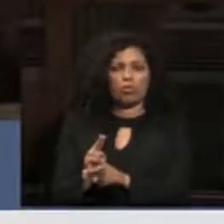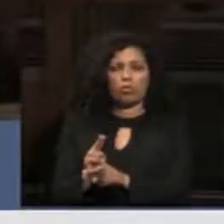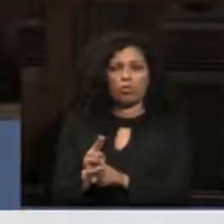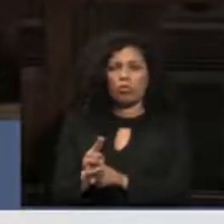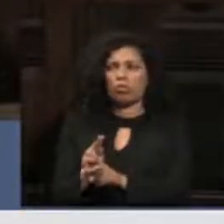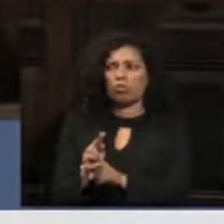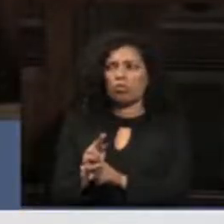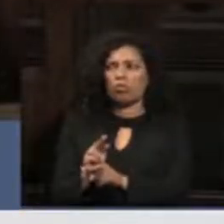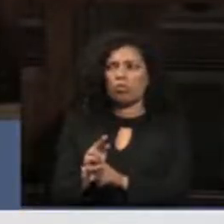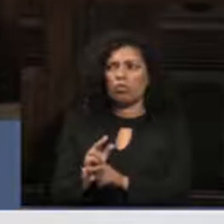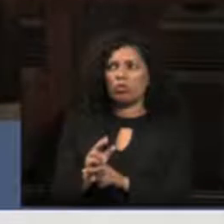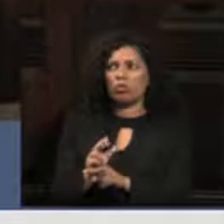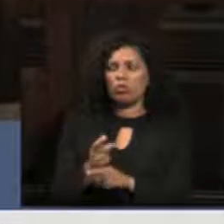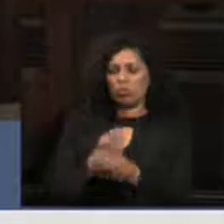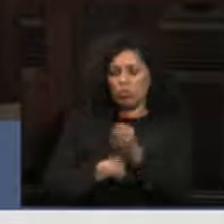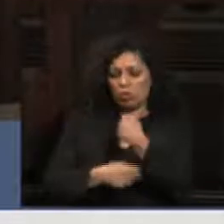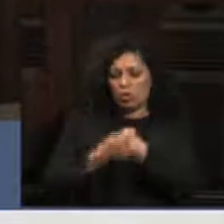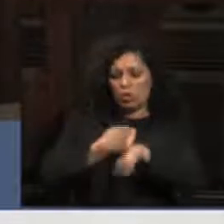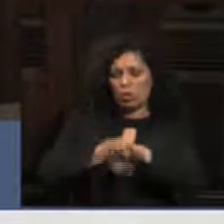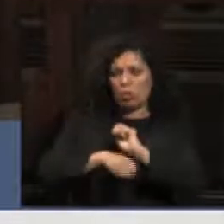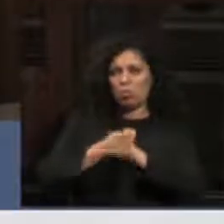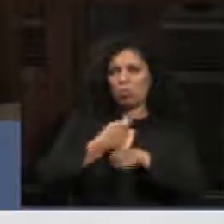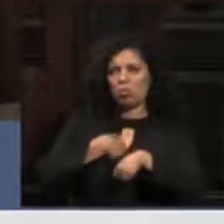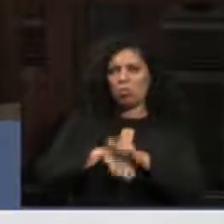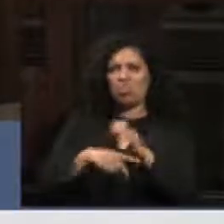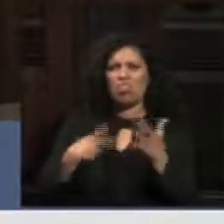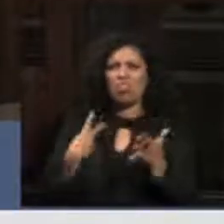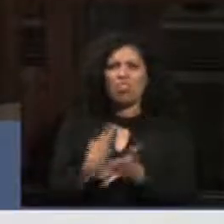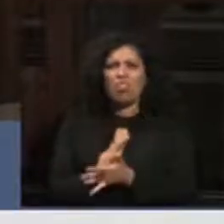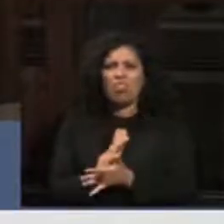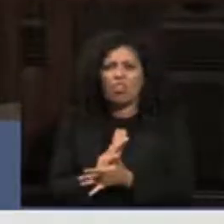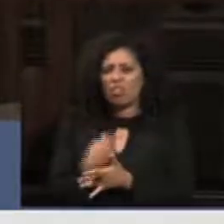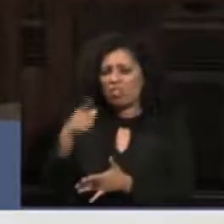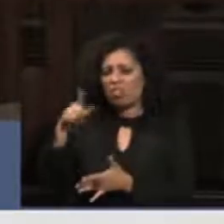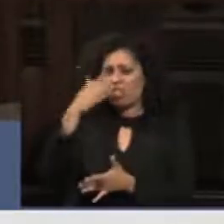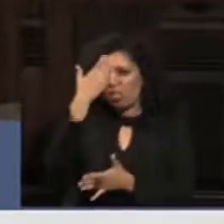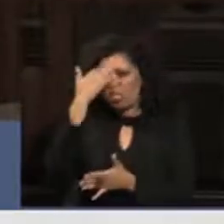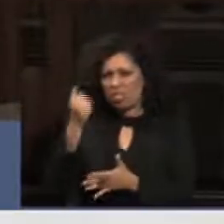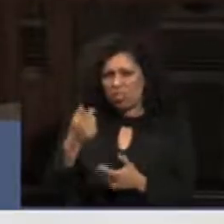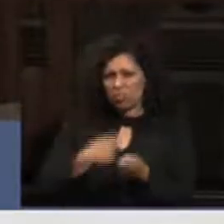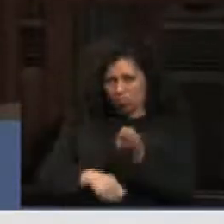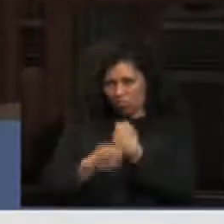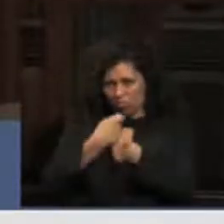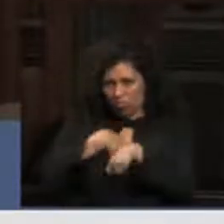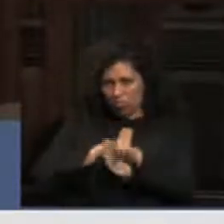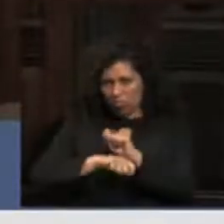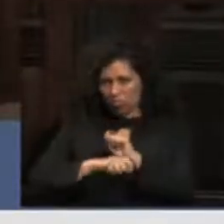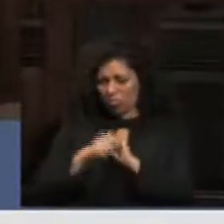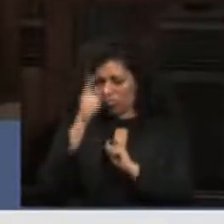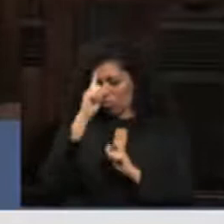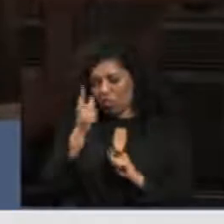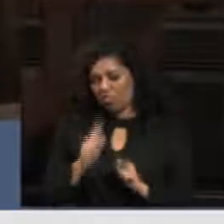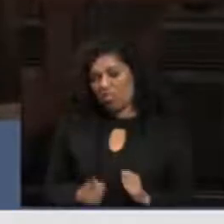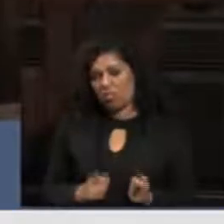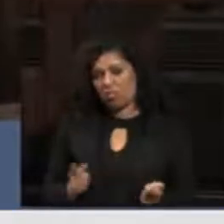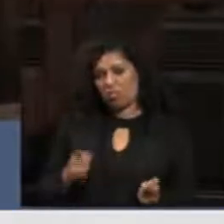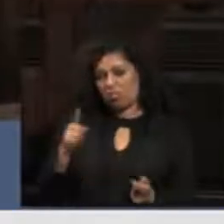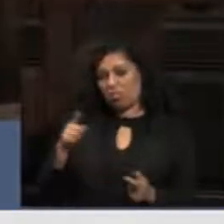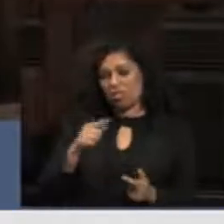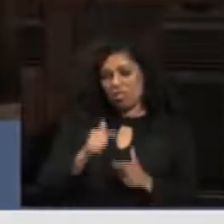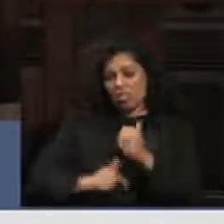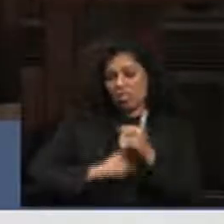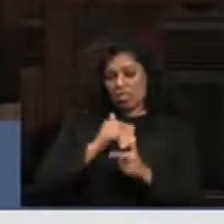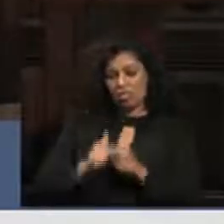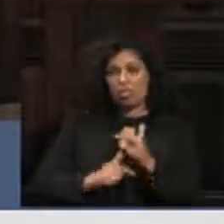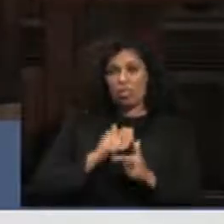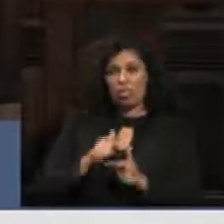país uma frase sem nenhuma profundidade, de que os trabalhadores brasileiros vão ter que